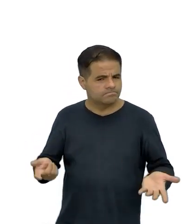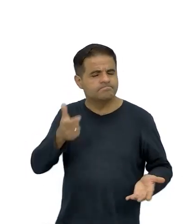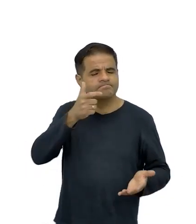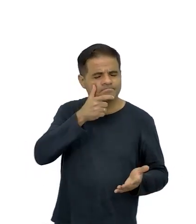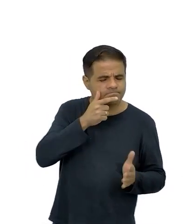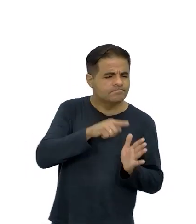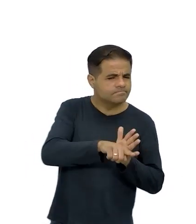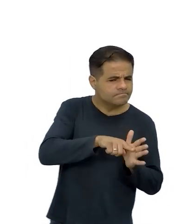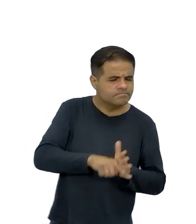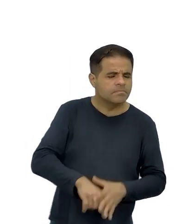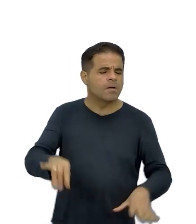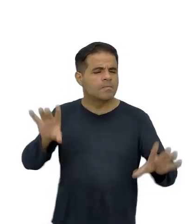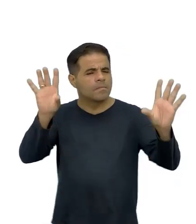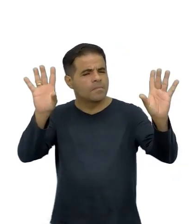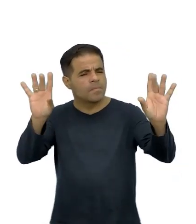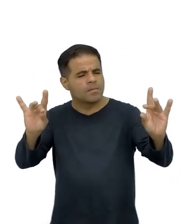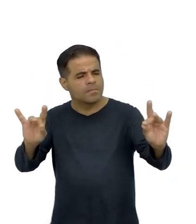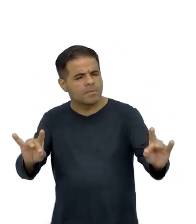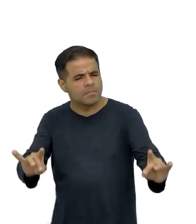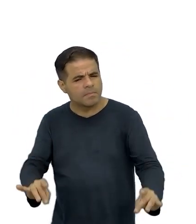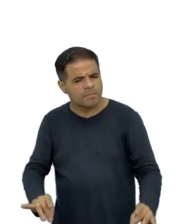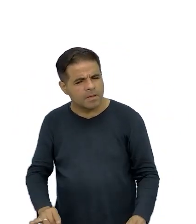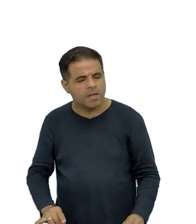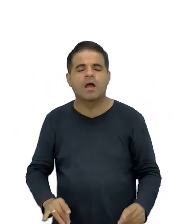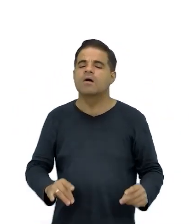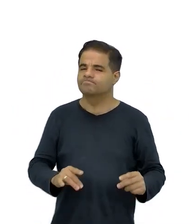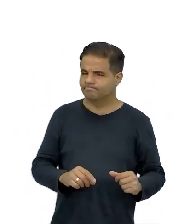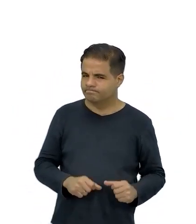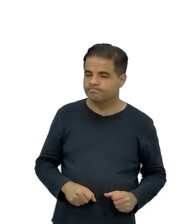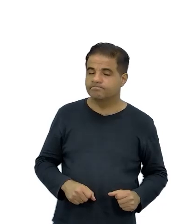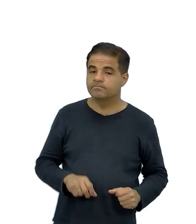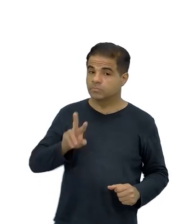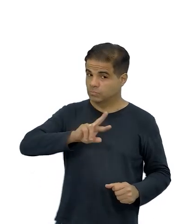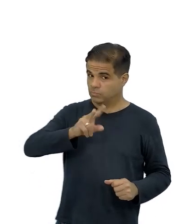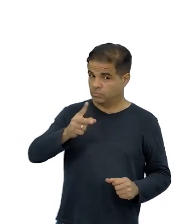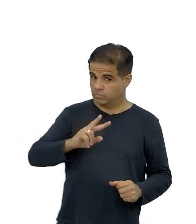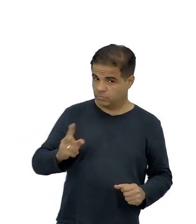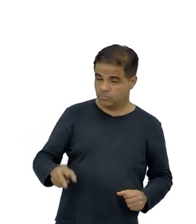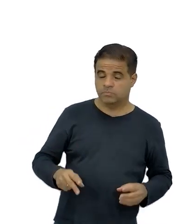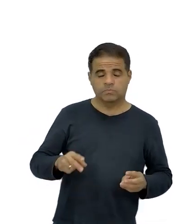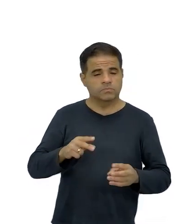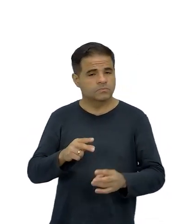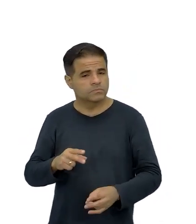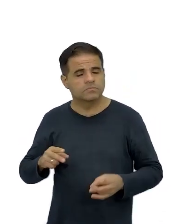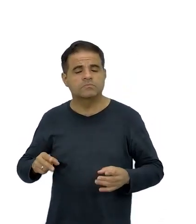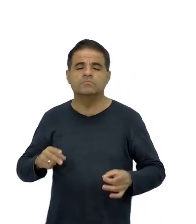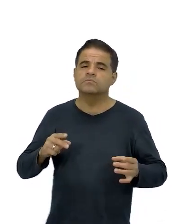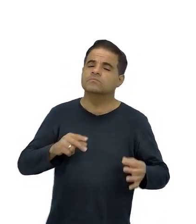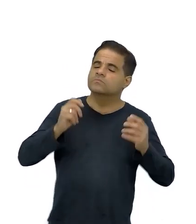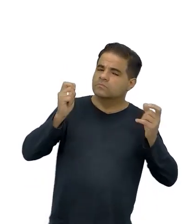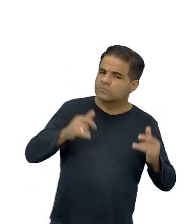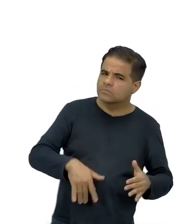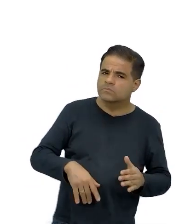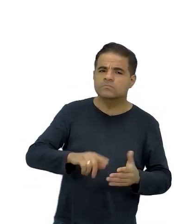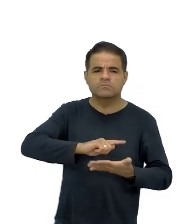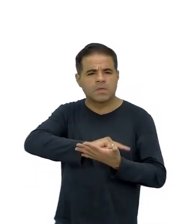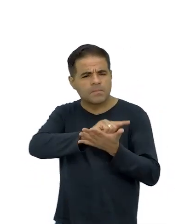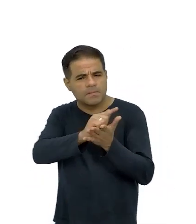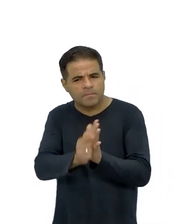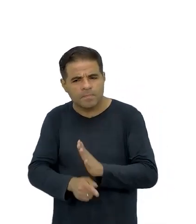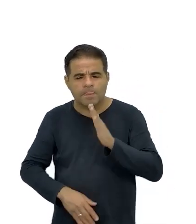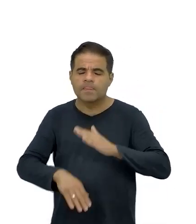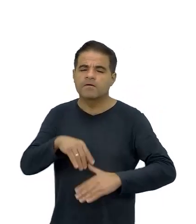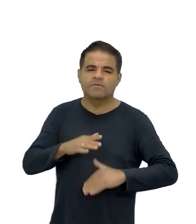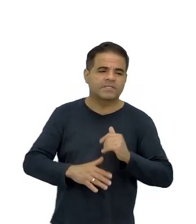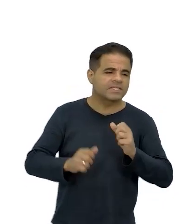análise detalhada desses textos explicita que ambas as formas podem ser usadas em gêneros